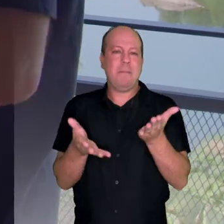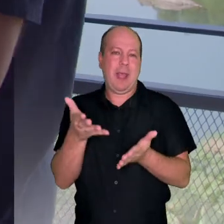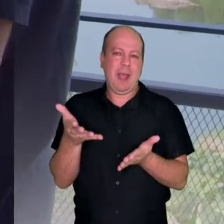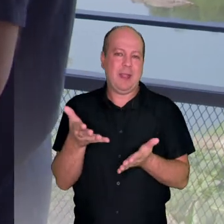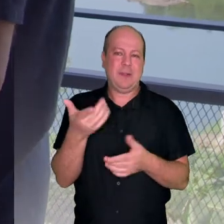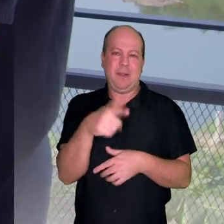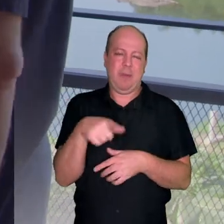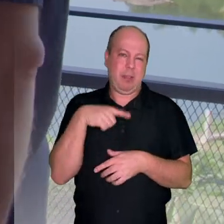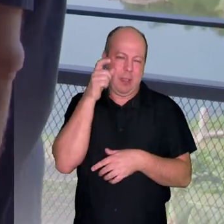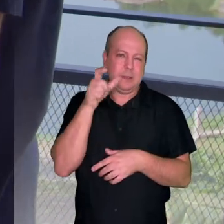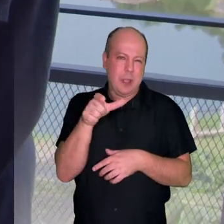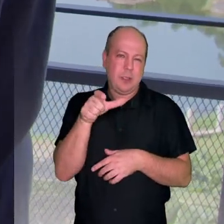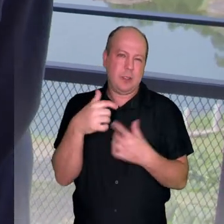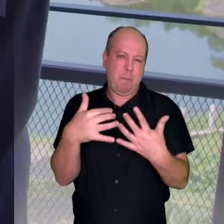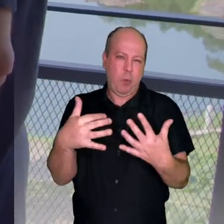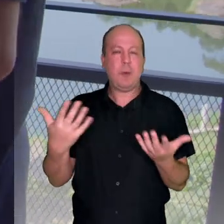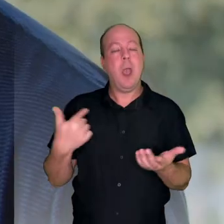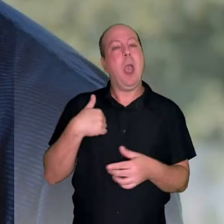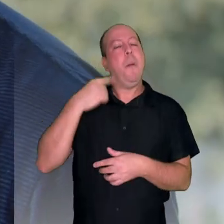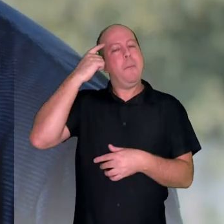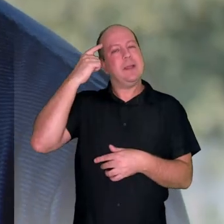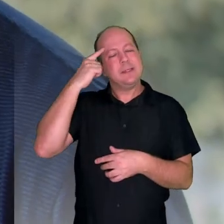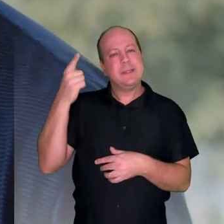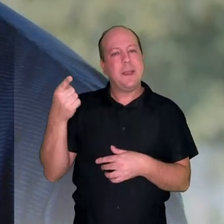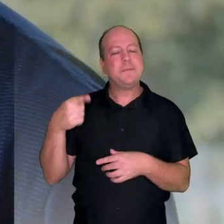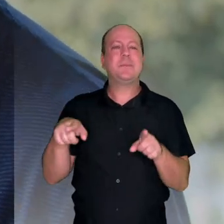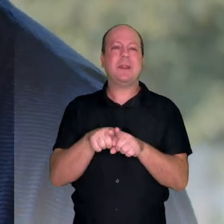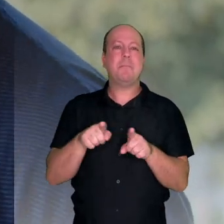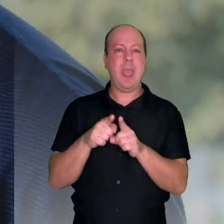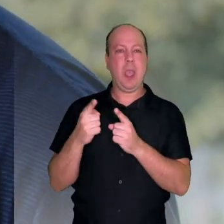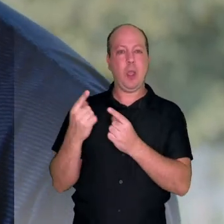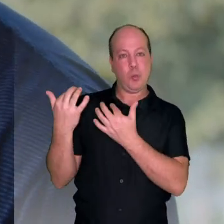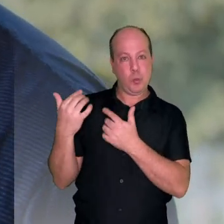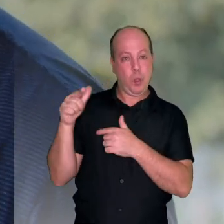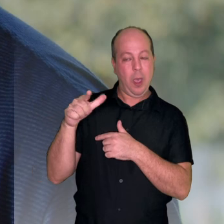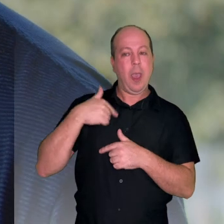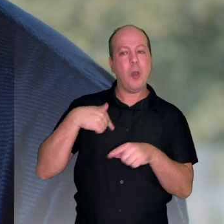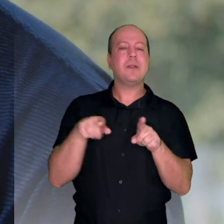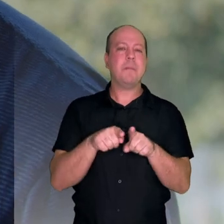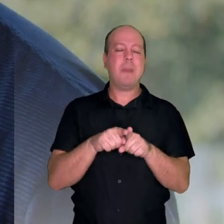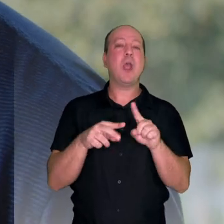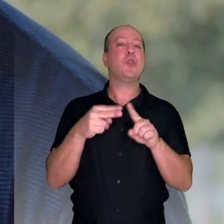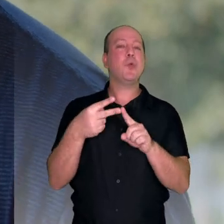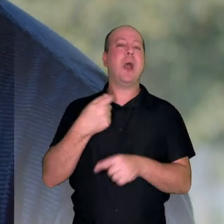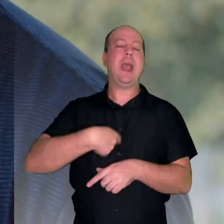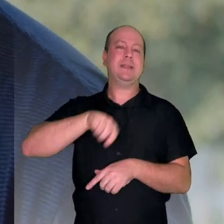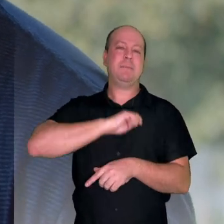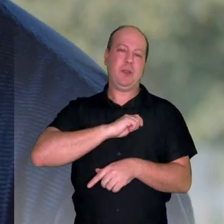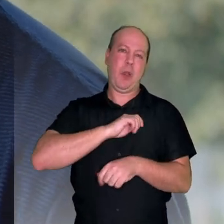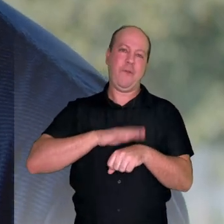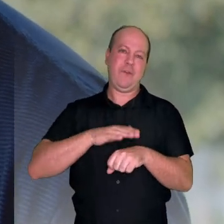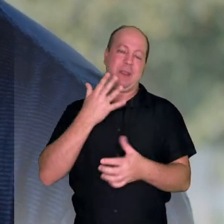pouco desequilibrado e talvez até um pouco desinteressante para o público. Então eu decidi tocar. O Marcelo tocou alguns solos e eu toquei 2